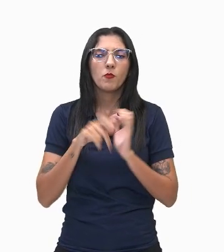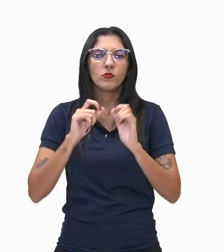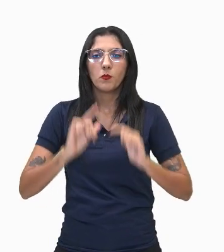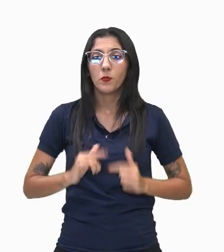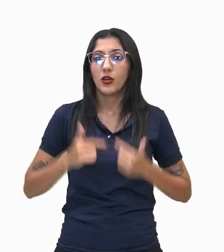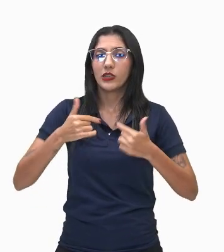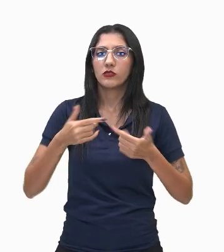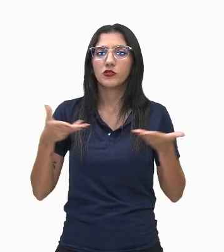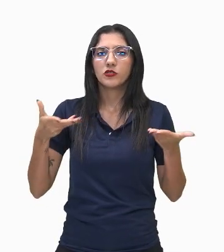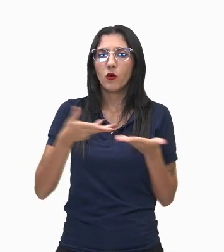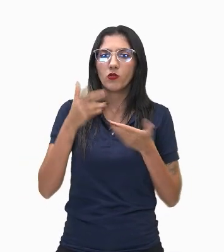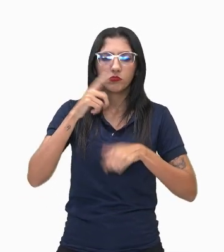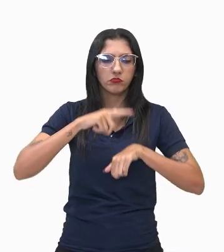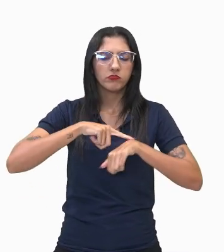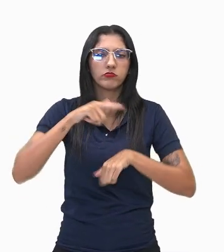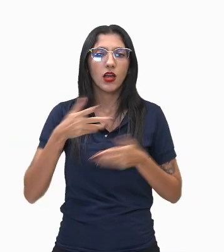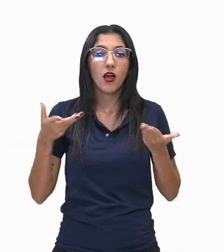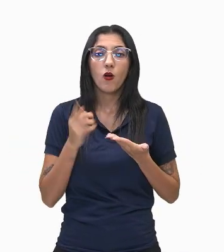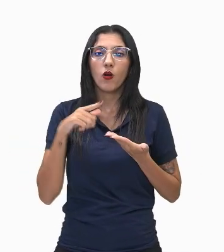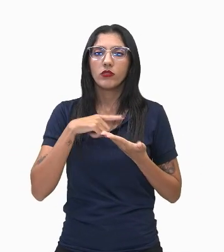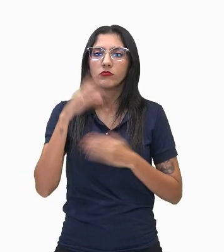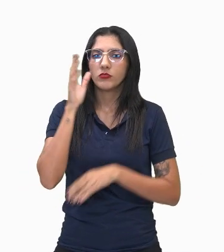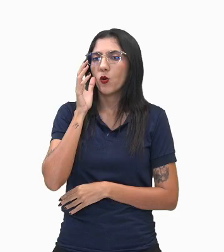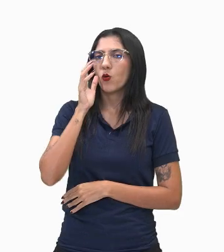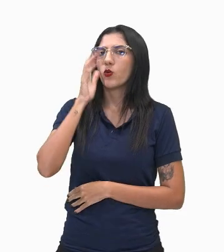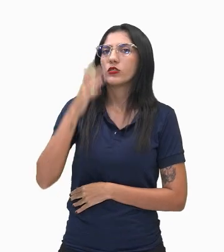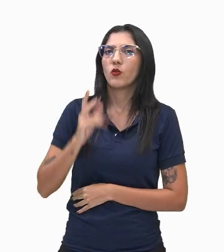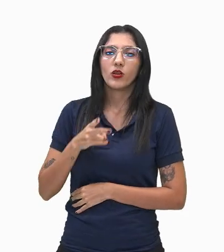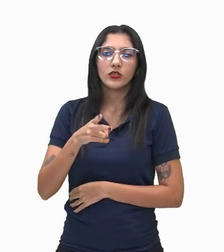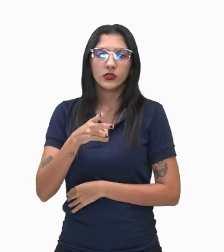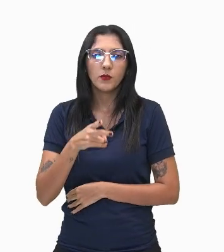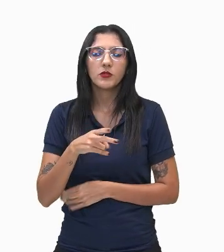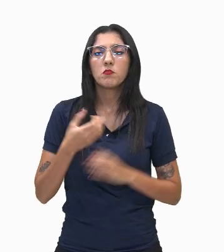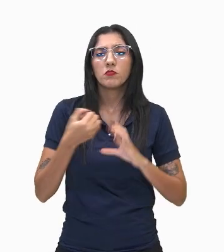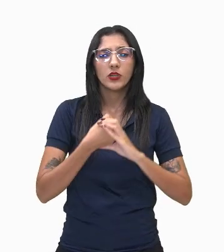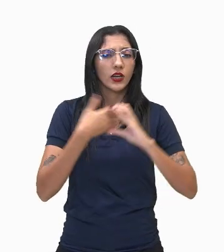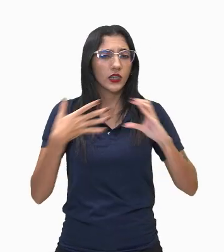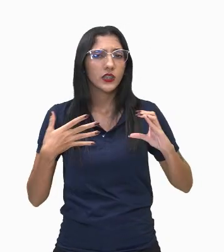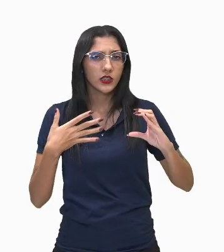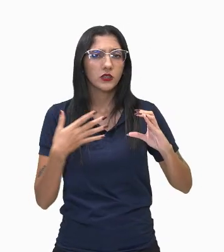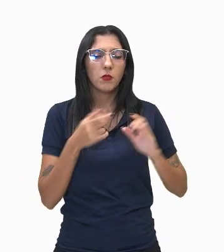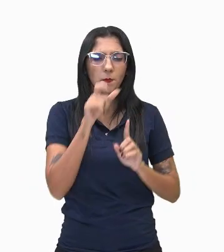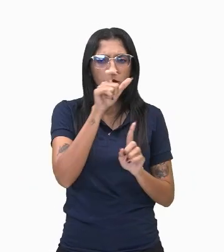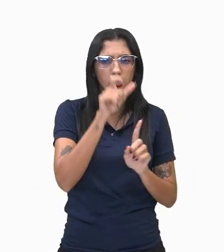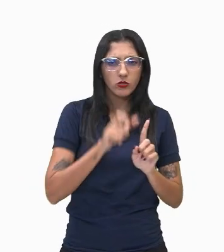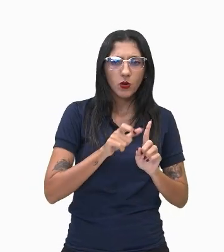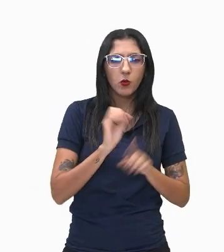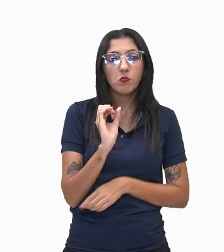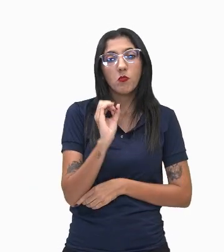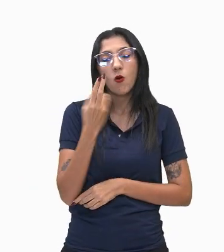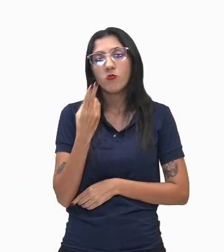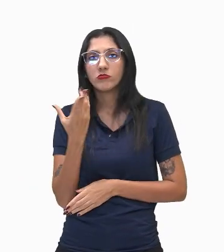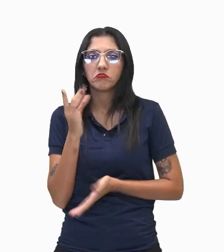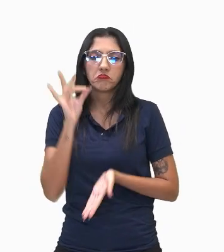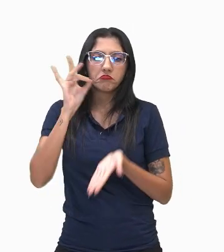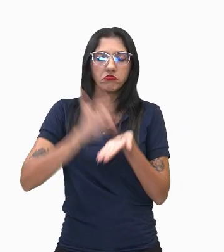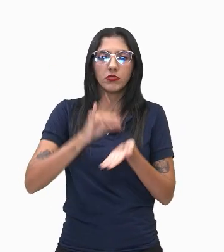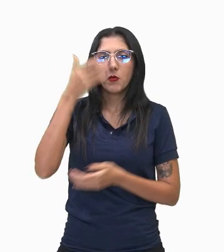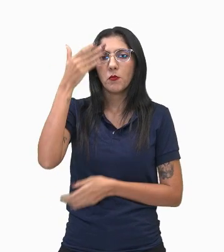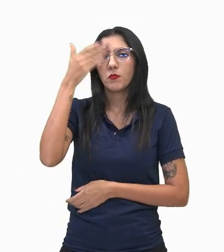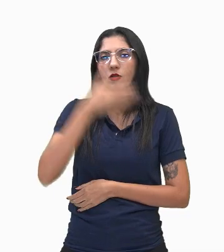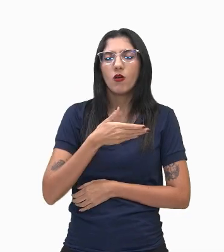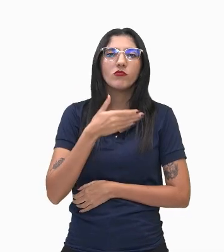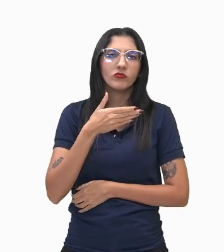habitual, momento presente, situação permanente, característica de um sujeito ou